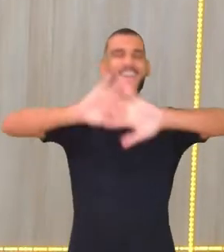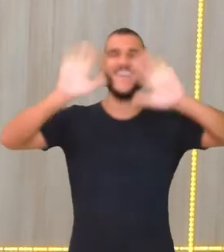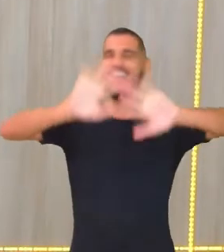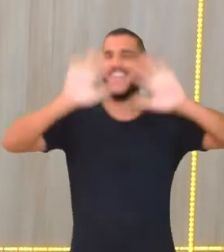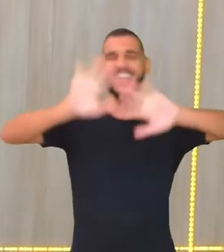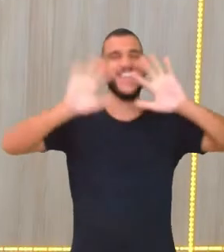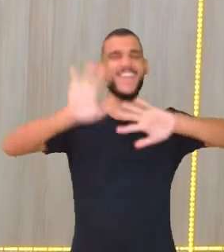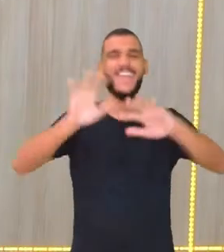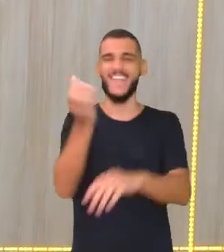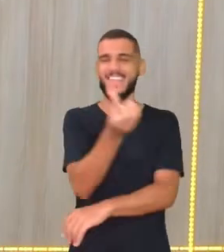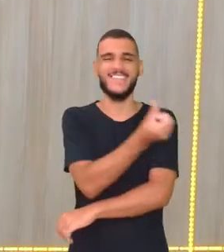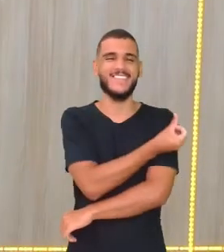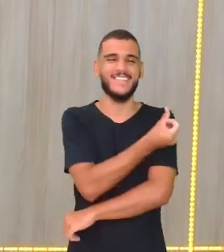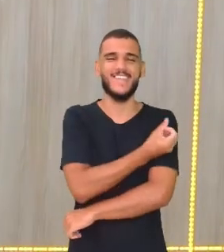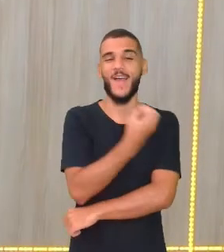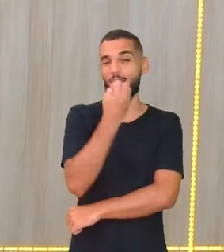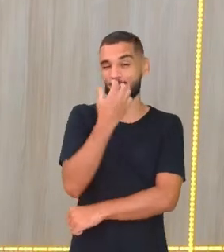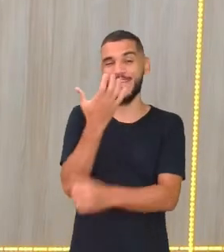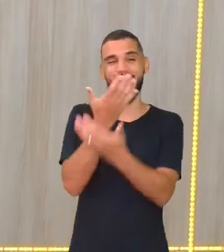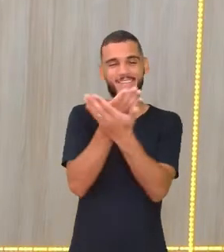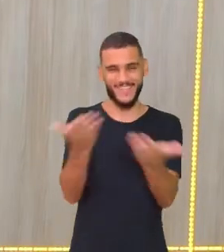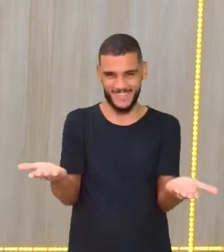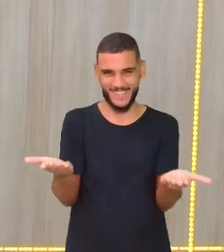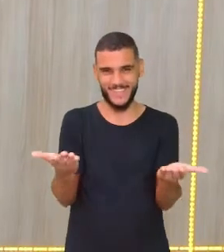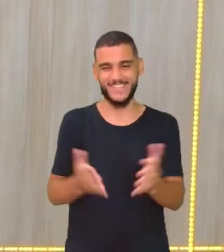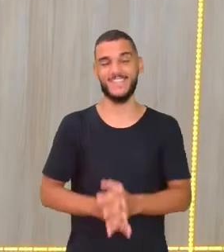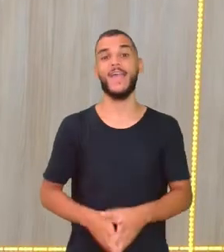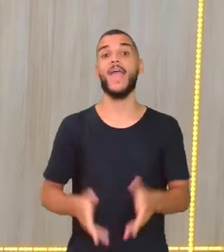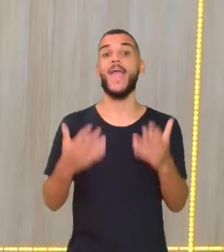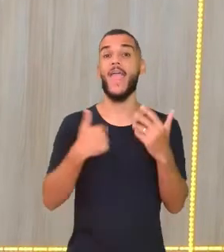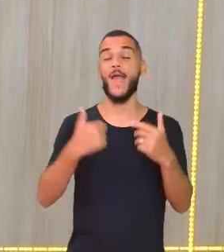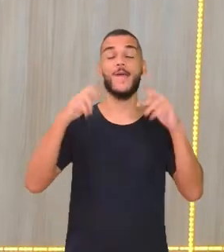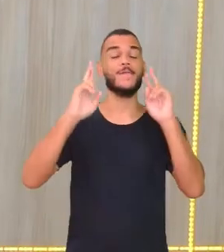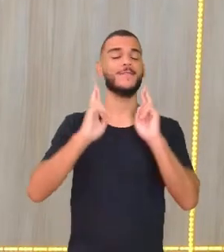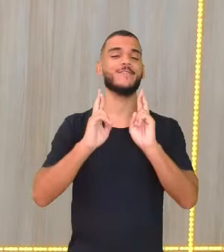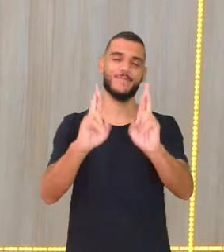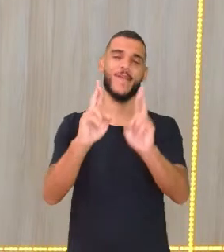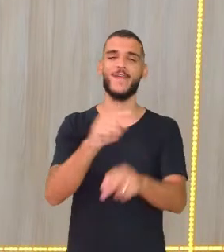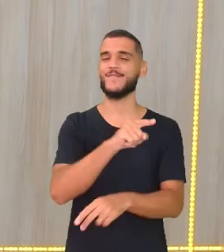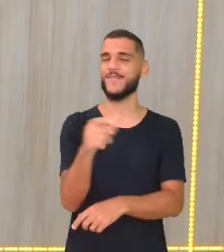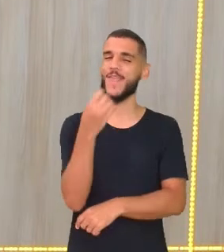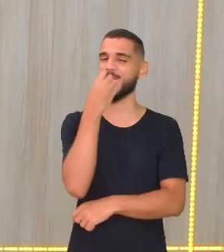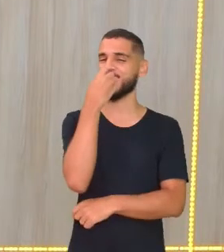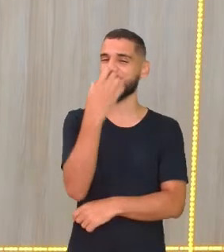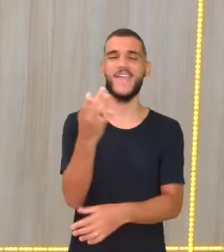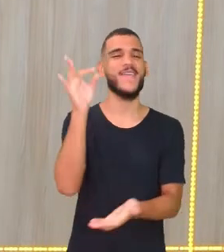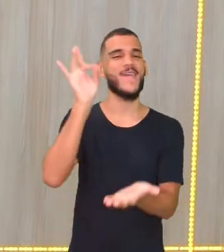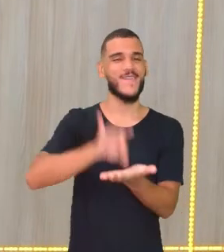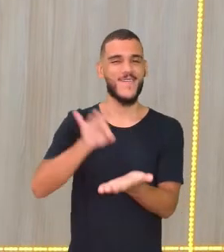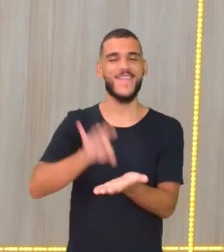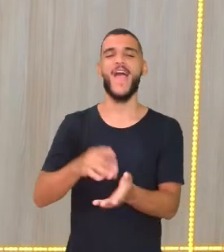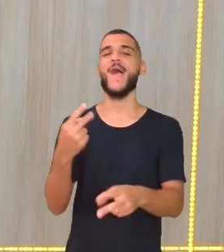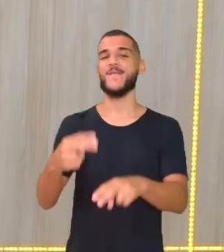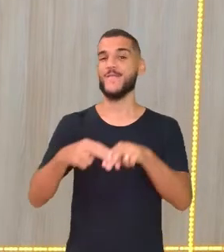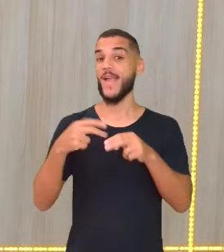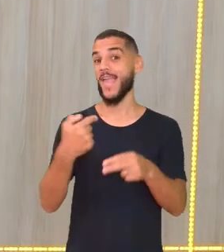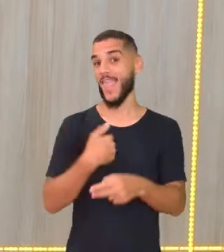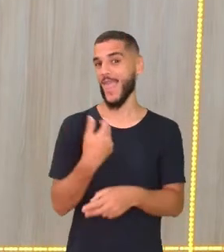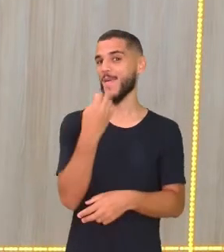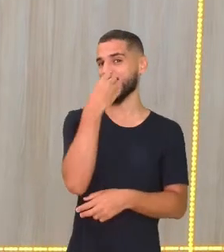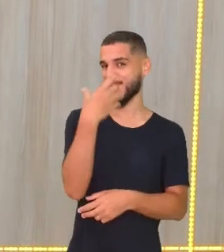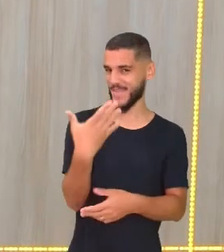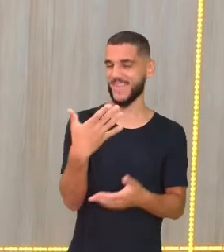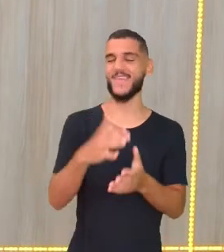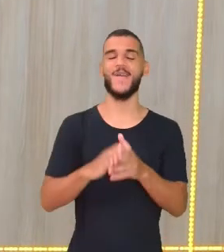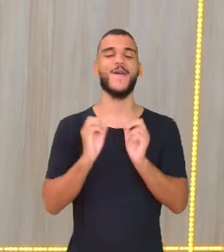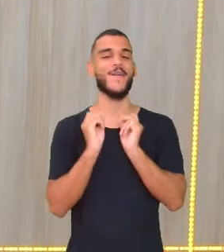Olá, sexto ano, tudo bem com vocês? Espero que vocês estejam muito bem, porque eu estou bem. E quando